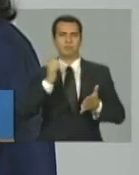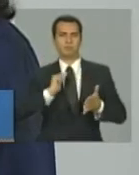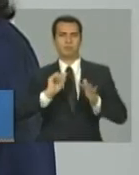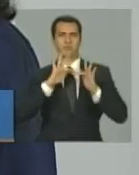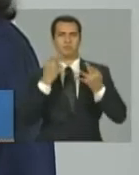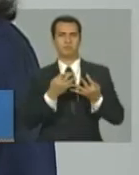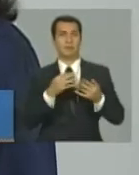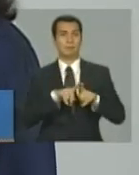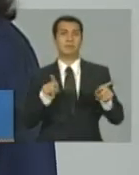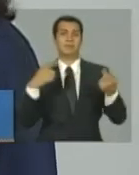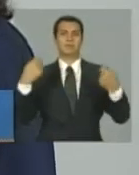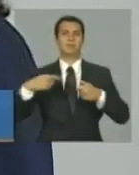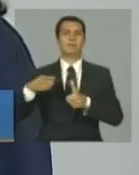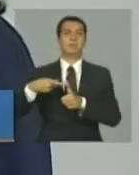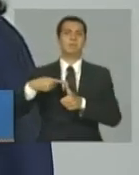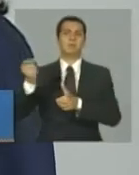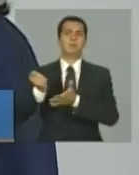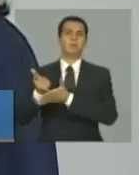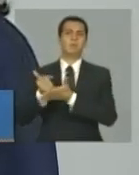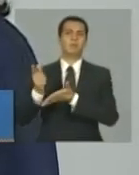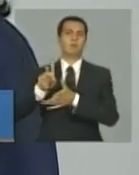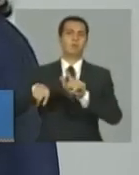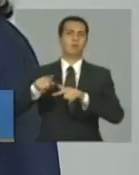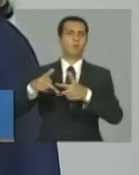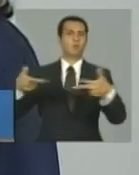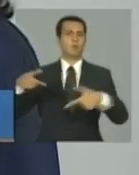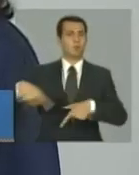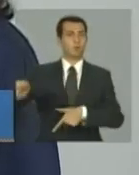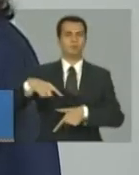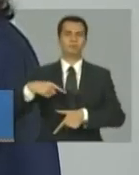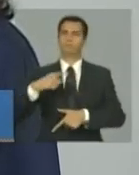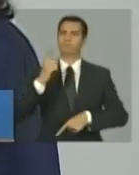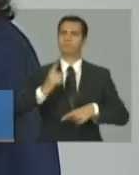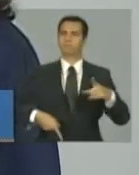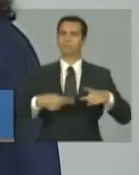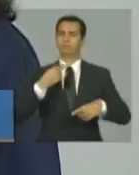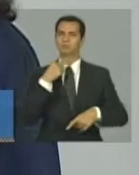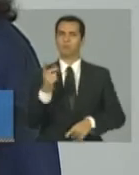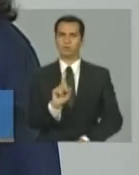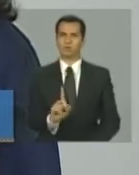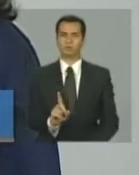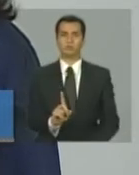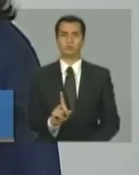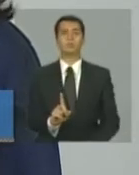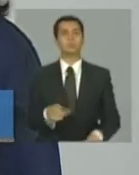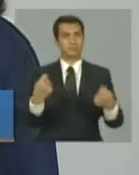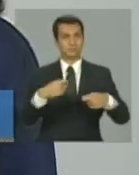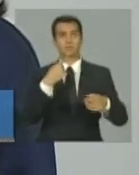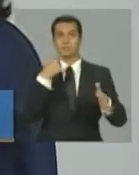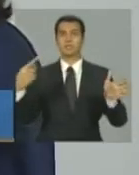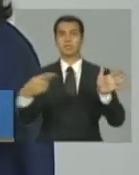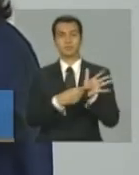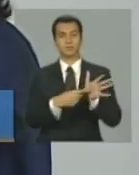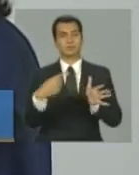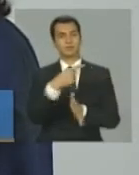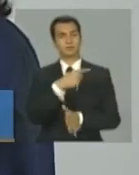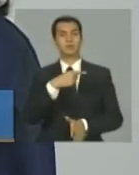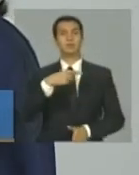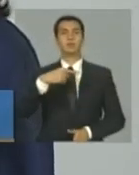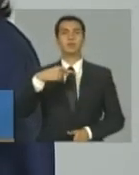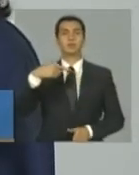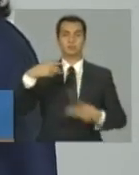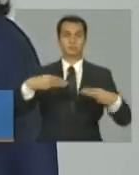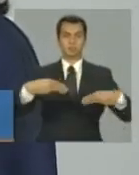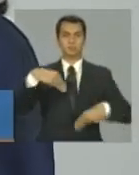e essa denúncia ela tem que ser encaminhada para o MDS para que o MDS Providencie a junto à Caixa